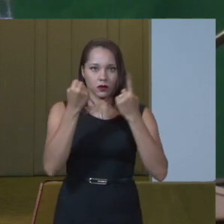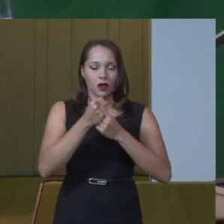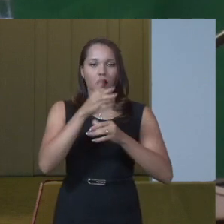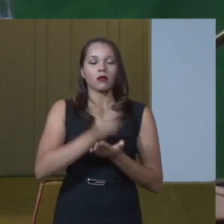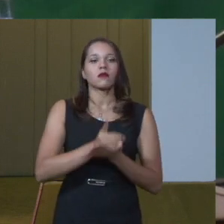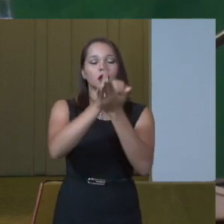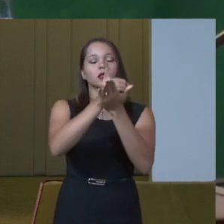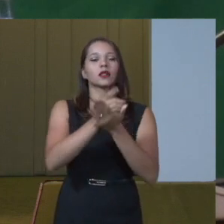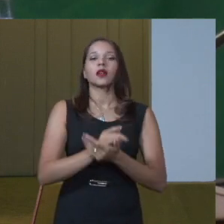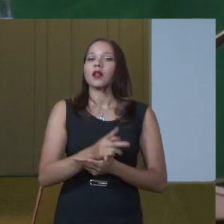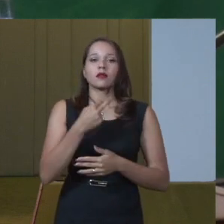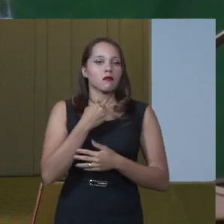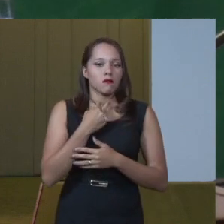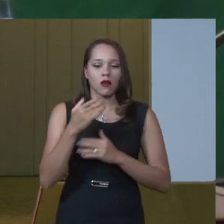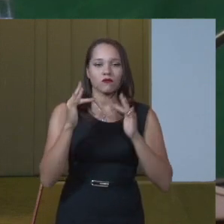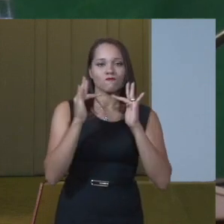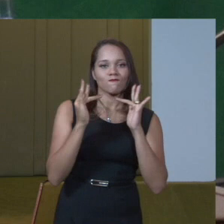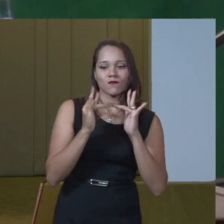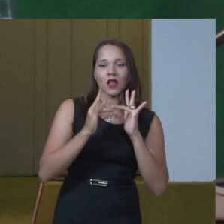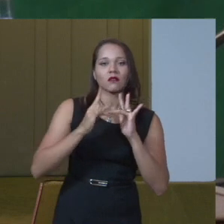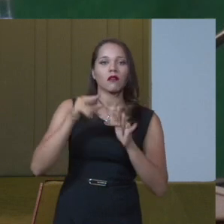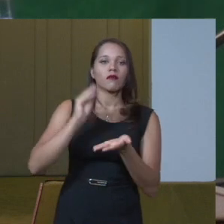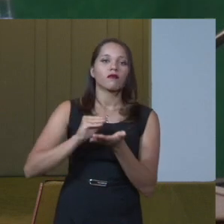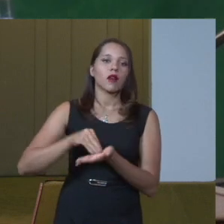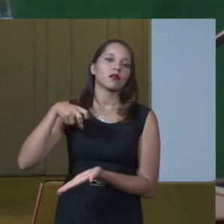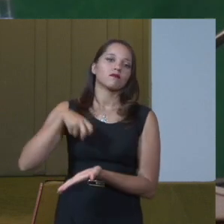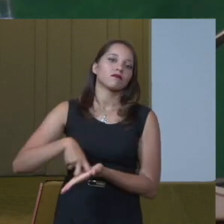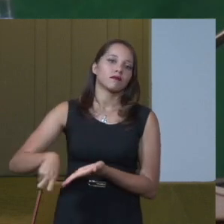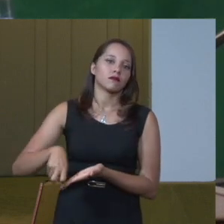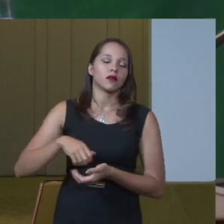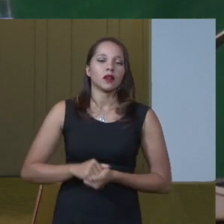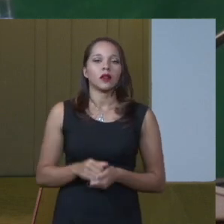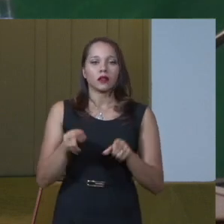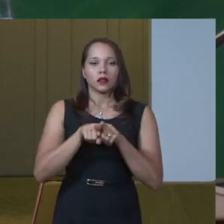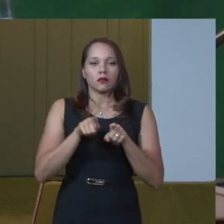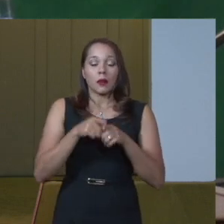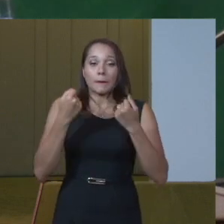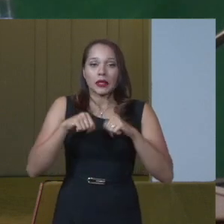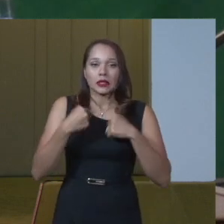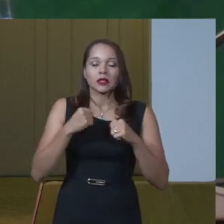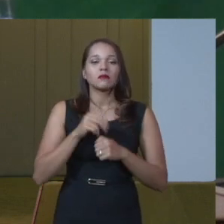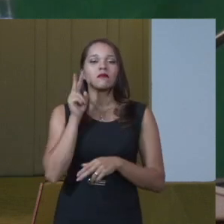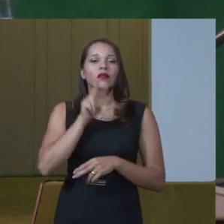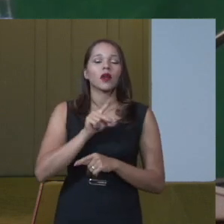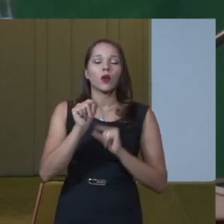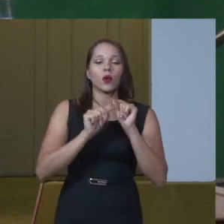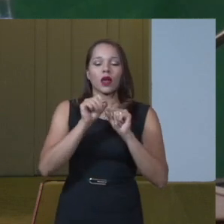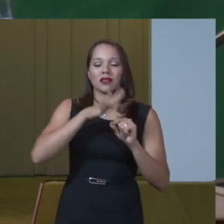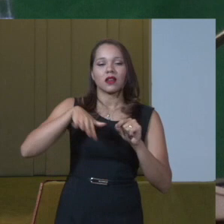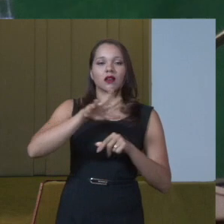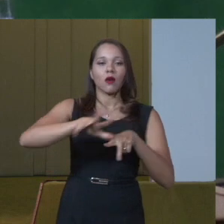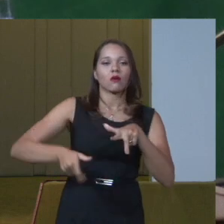democracia efetiva não podem conviver com a impunidade. Infelizmente, ainda vemos muitas vezes essa dimensão